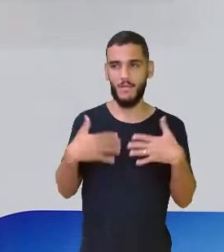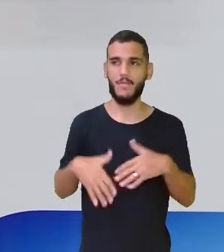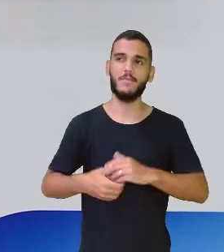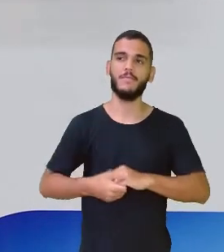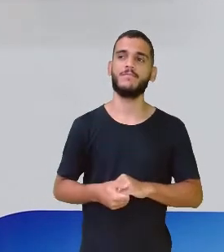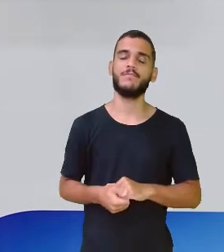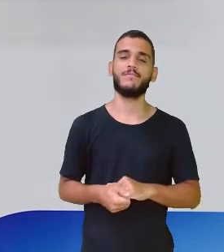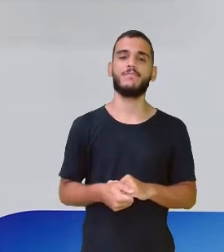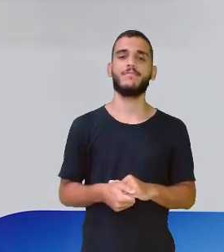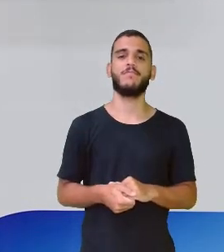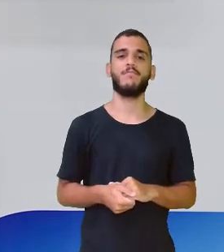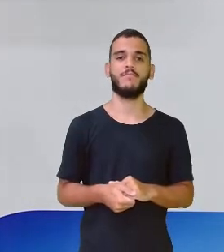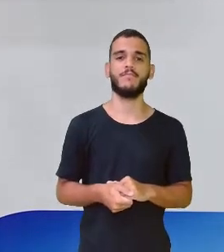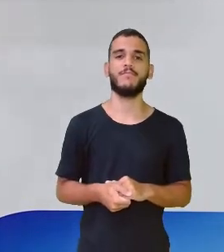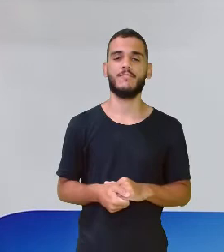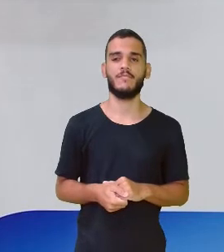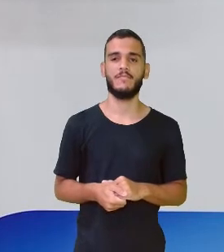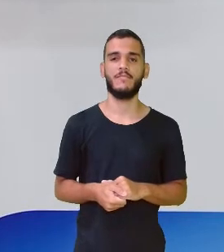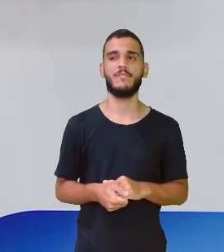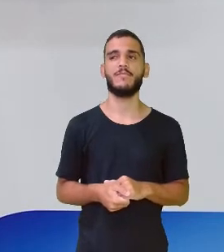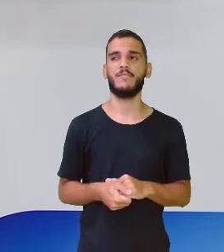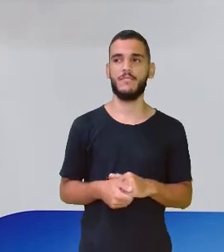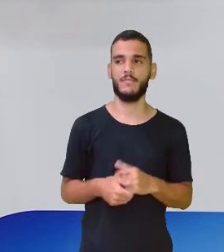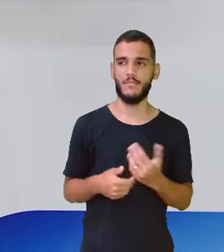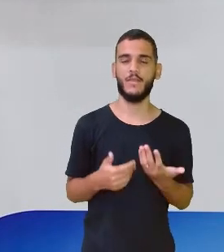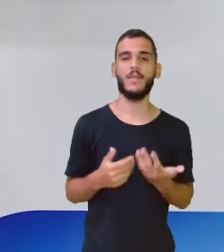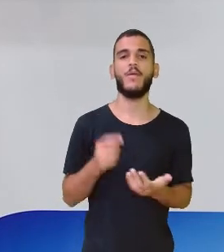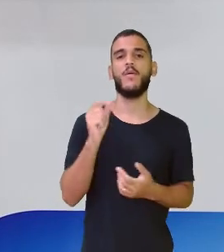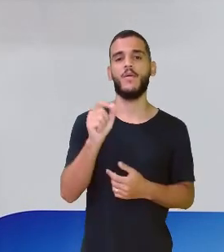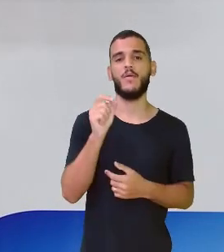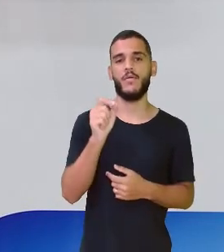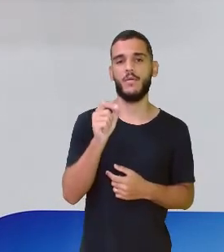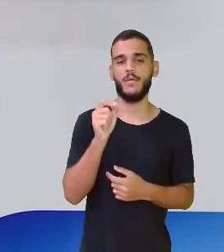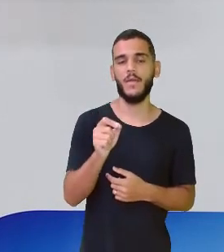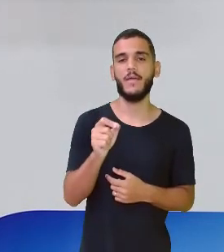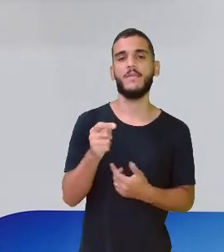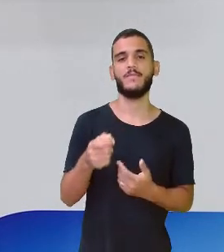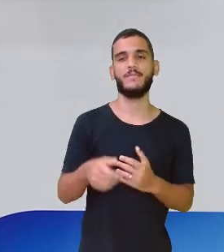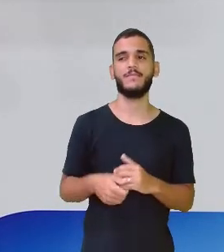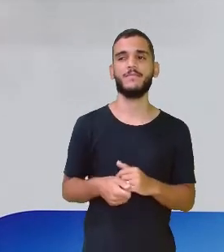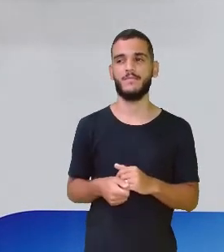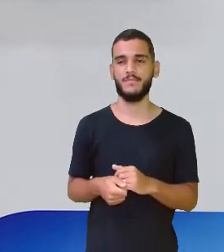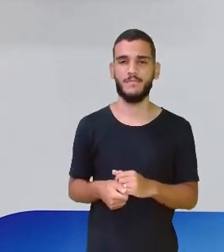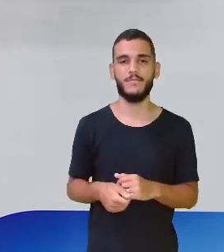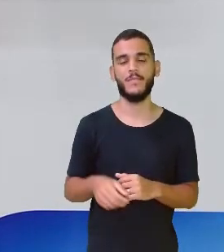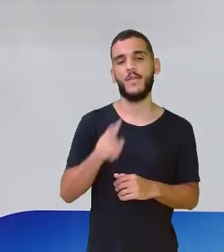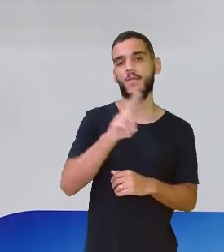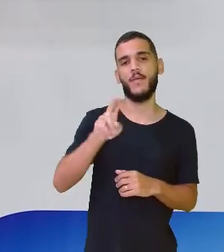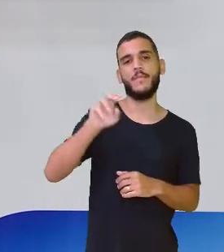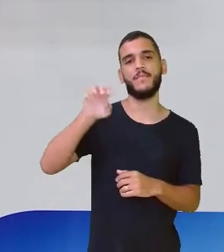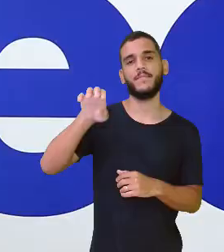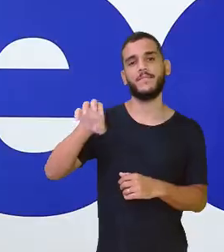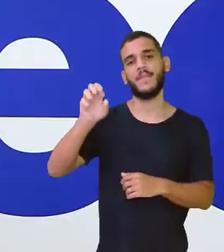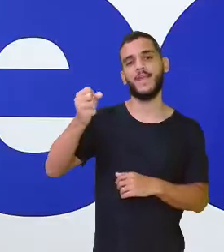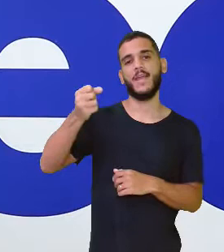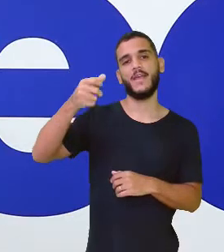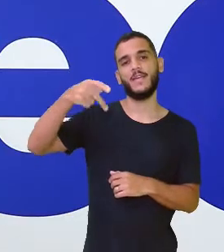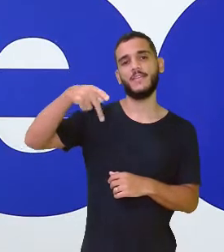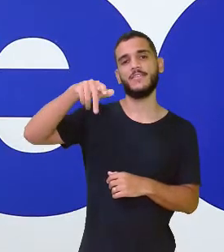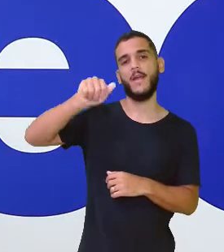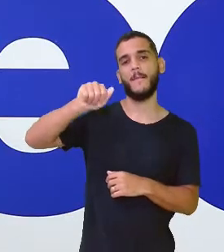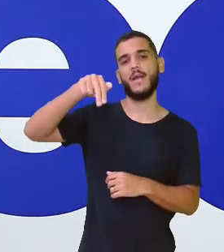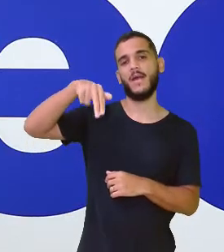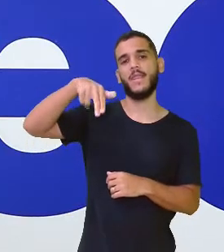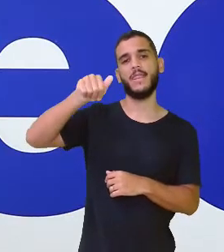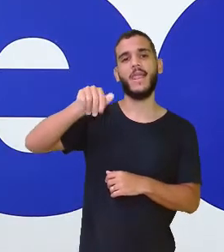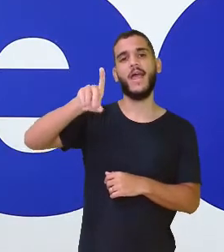era feito geralmente de palha, né, para tirar poeira. Espanador? Espanador, isso.